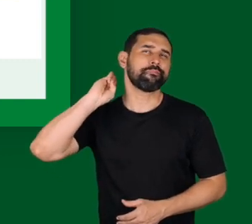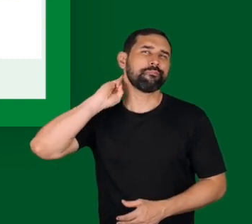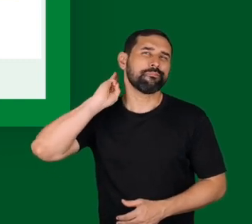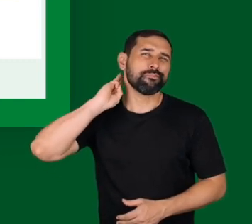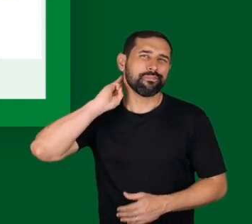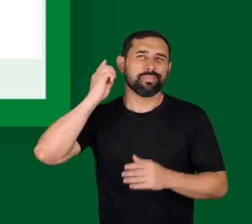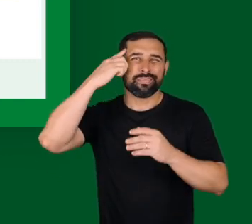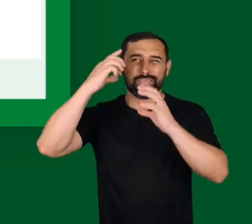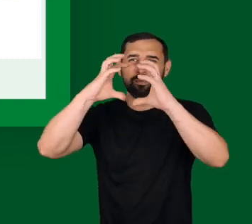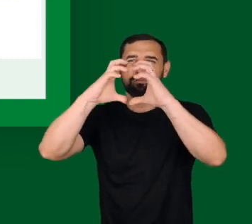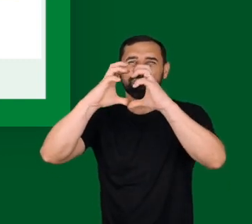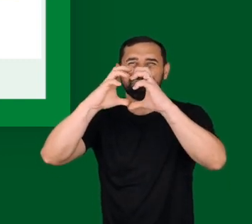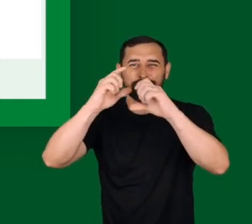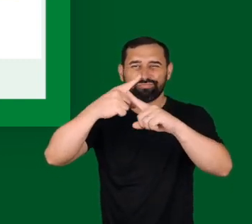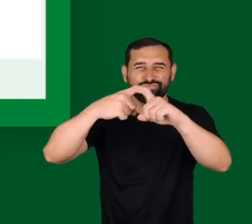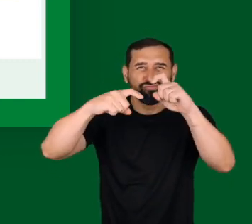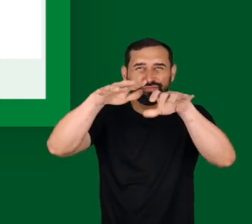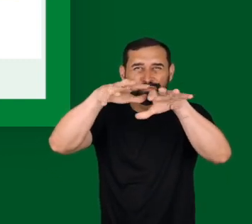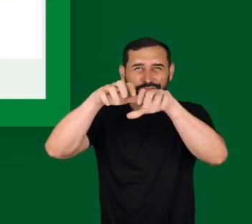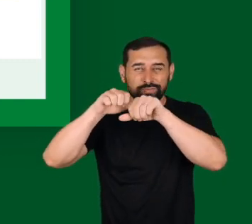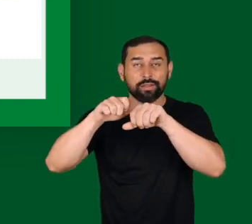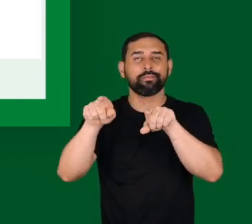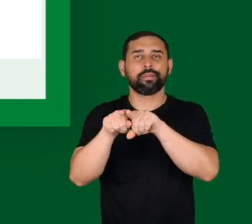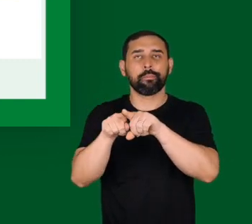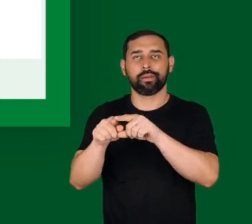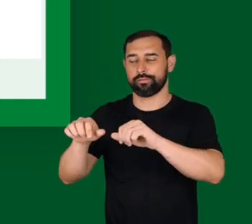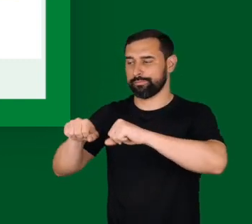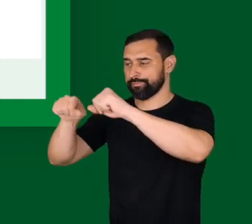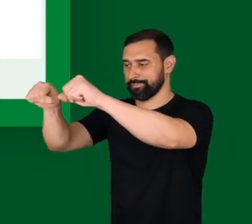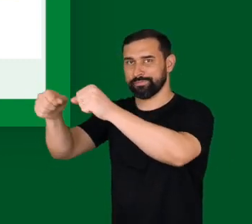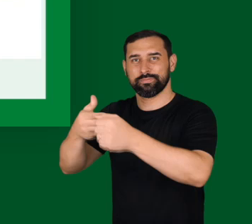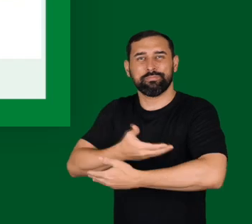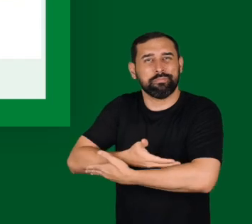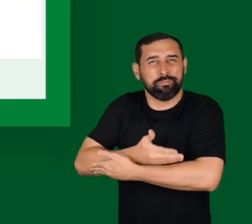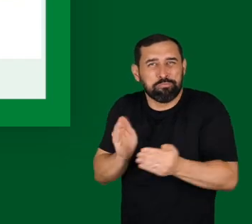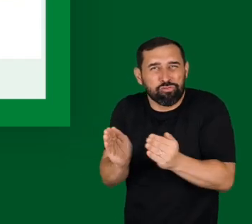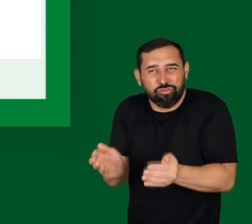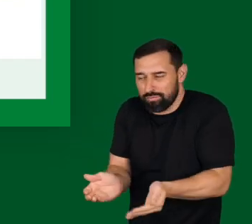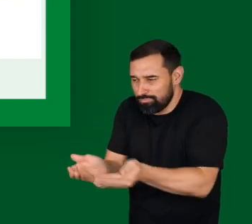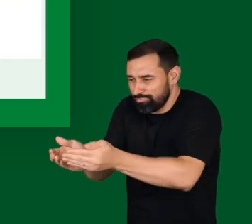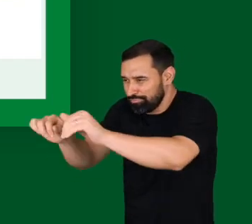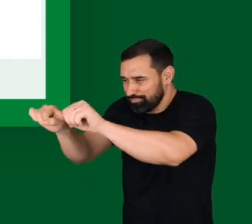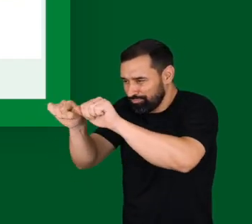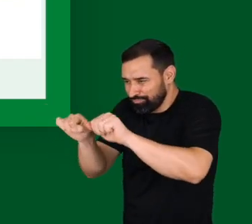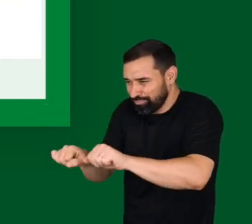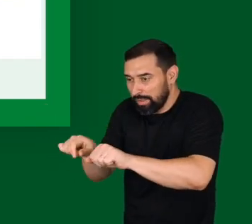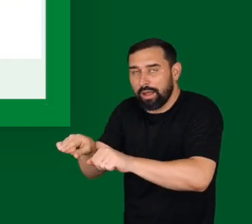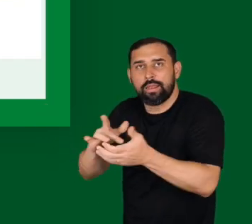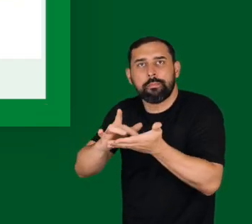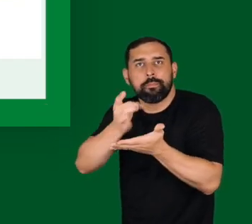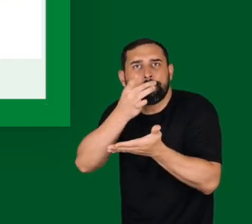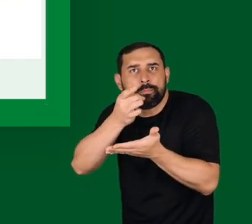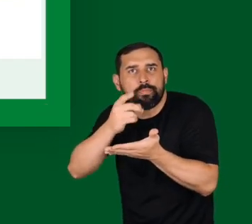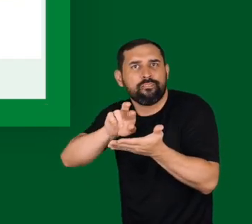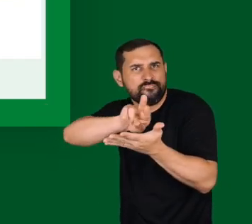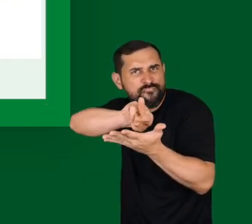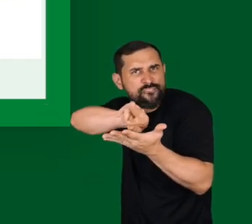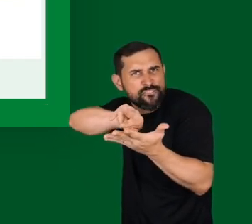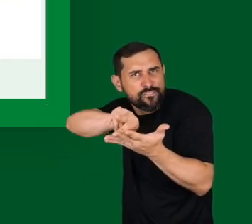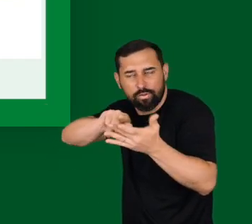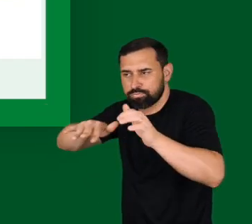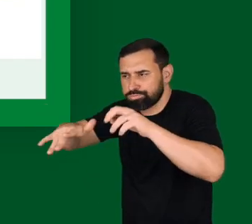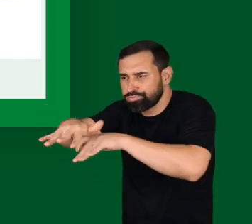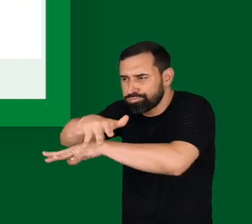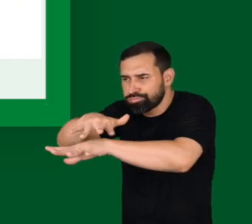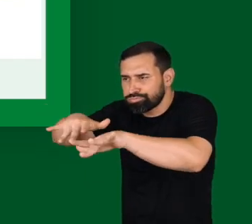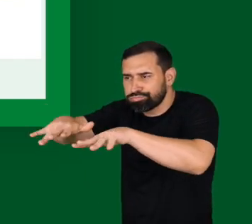horas, tem as meningoencefalites, a abstinência a medicamentos, e é isso a gente tem que lembrar daquele recém-nascido, porque